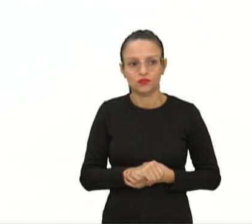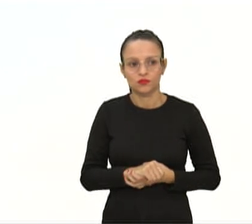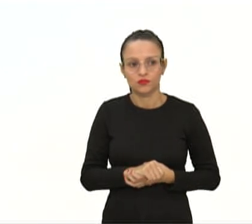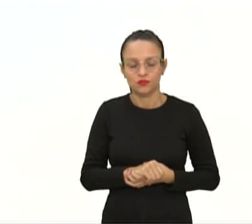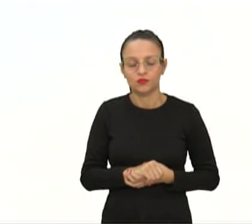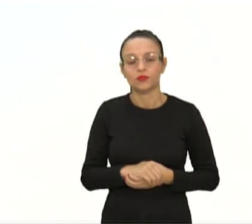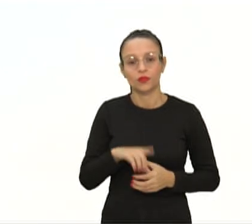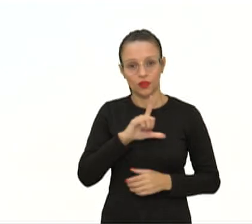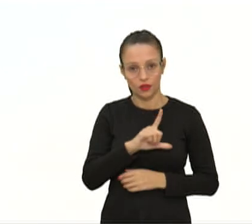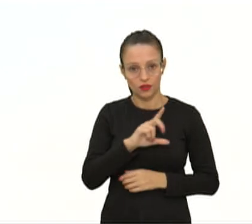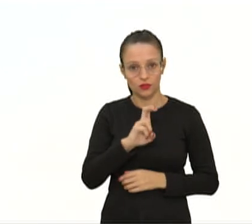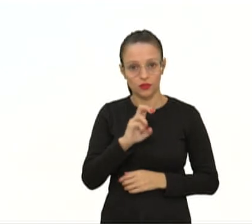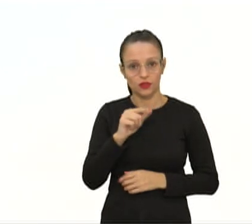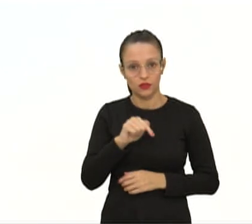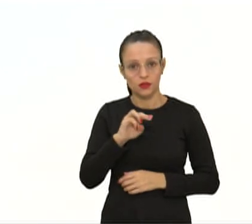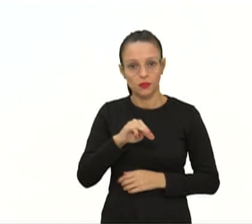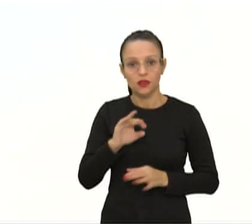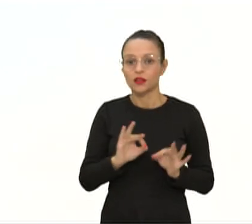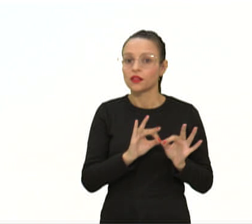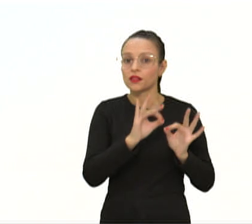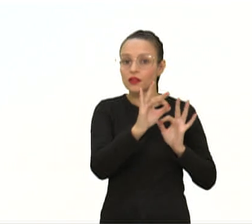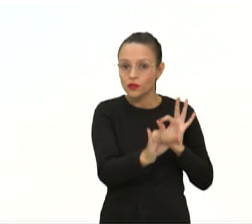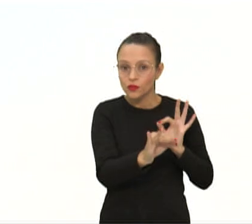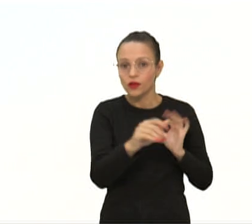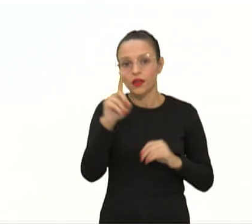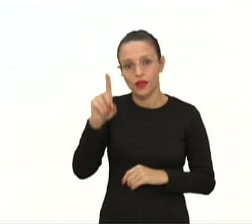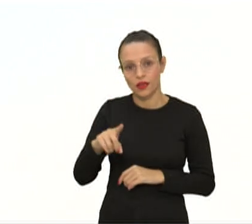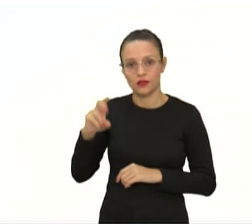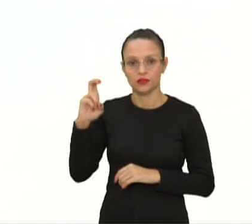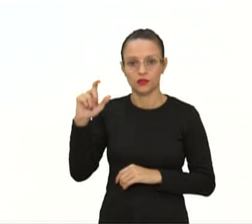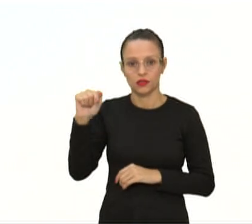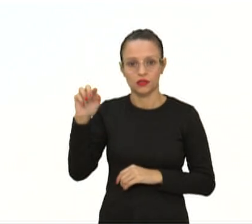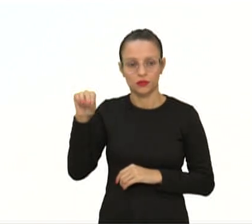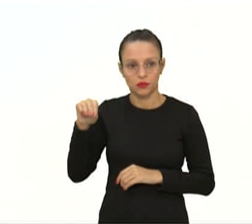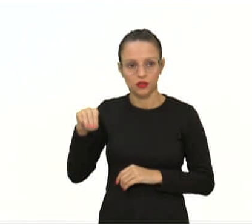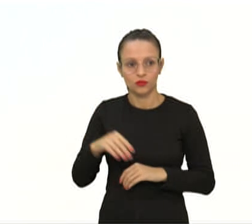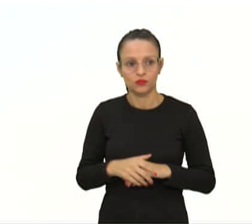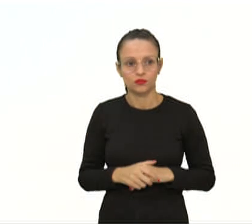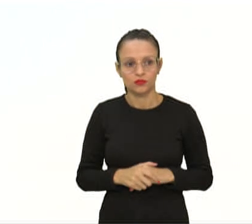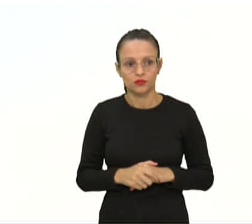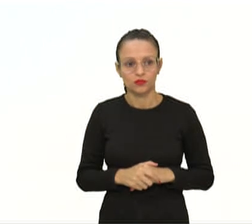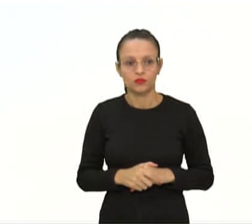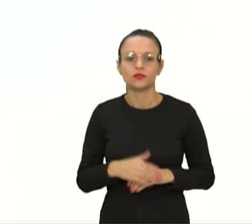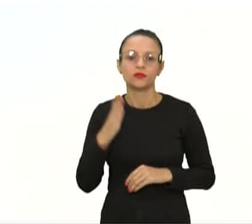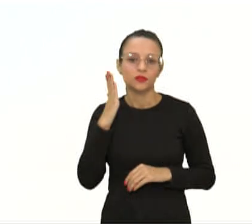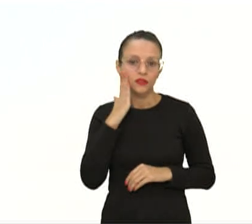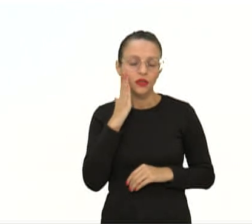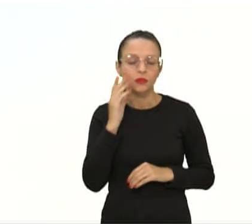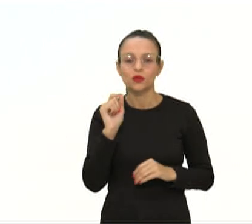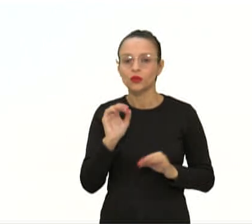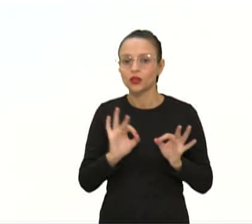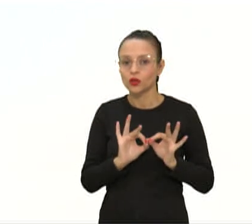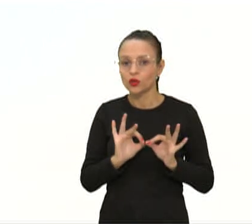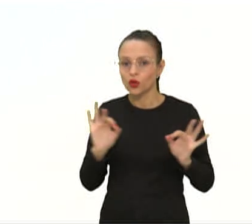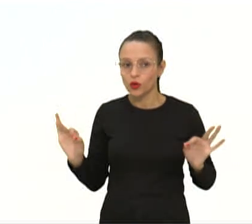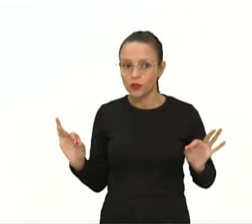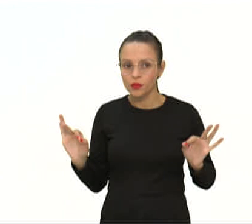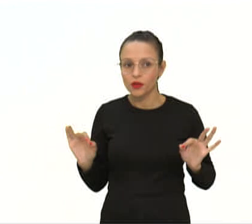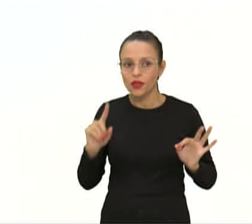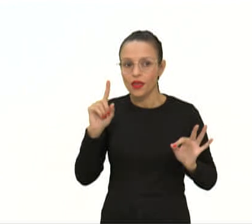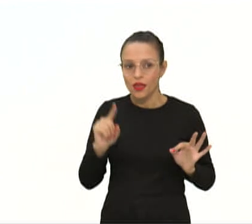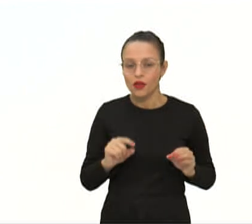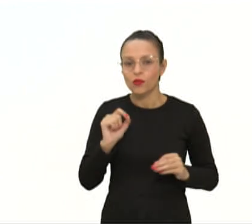Como o L é 57 metros, a largura do terreno é 57 metros. Sabemos que o comprimento é a terça